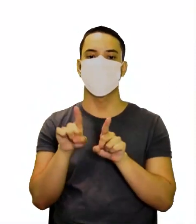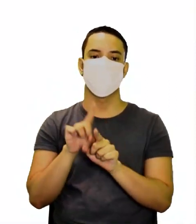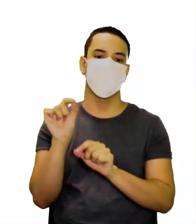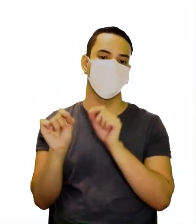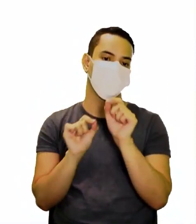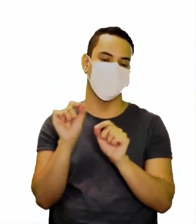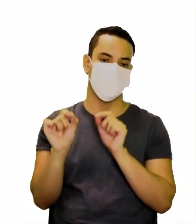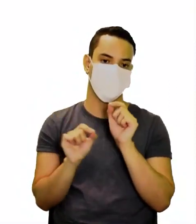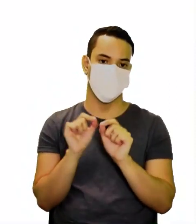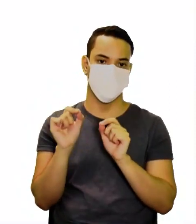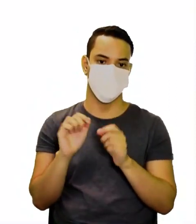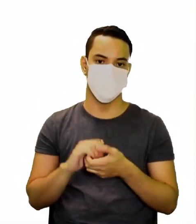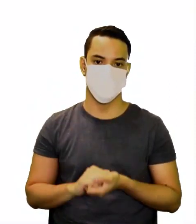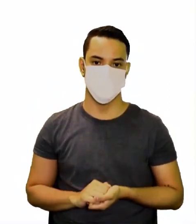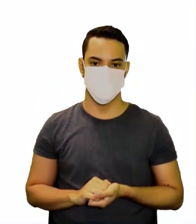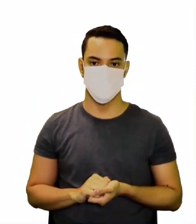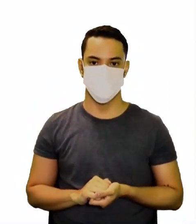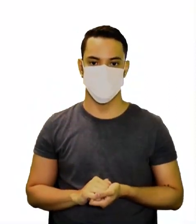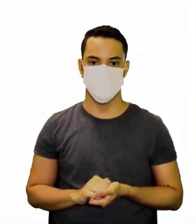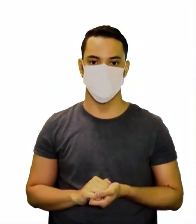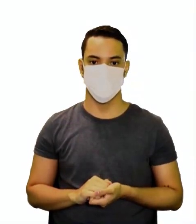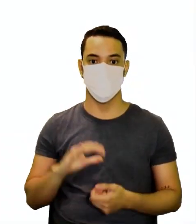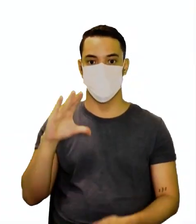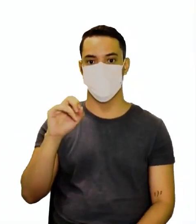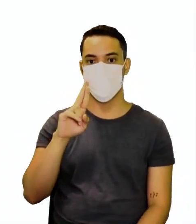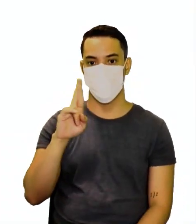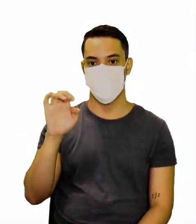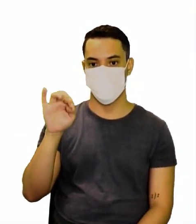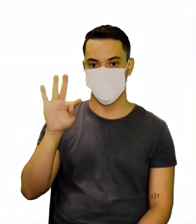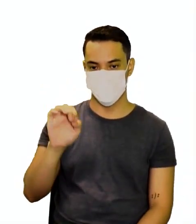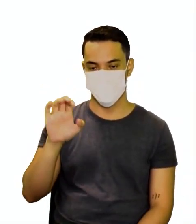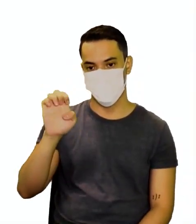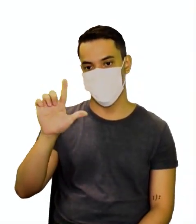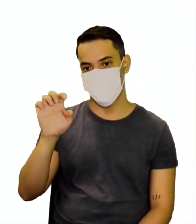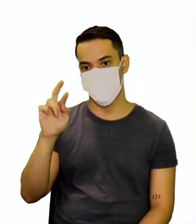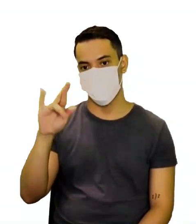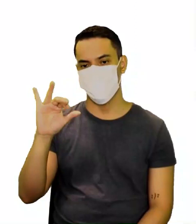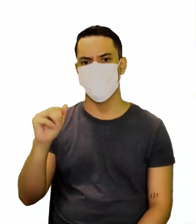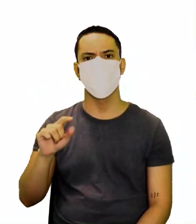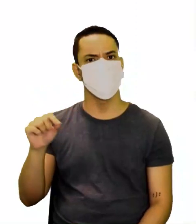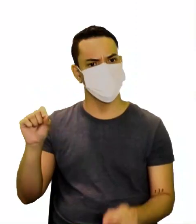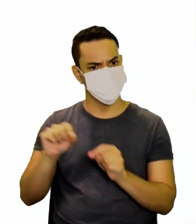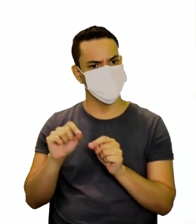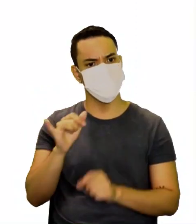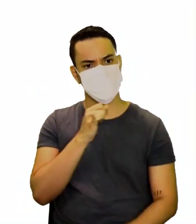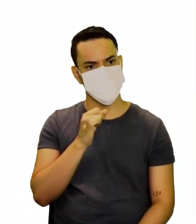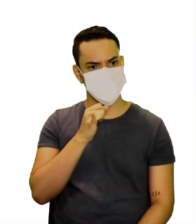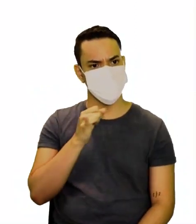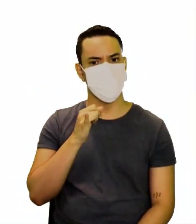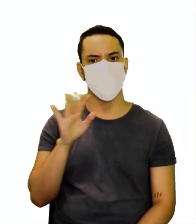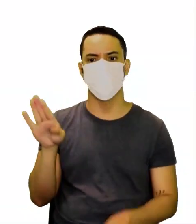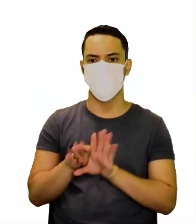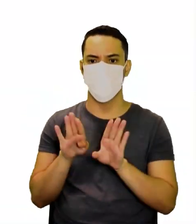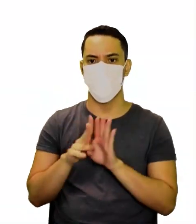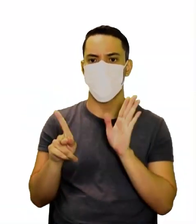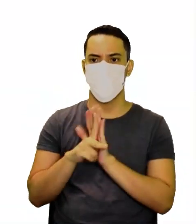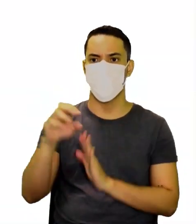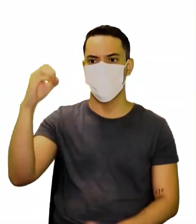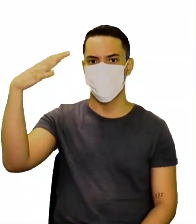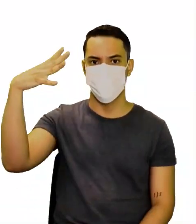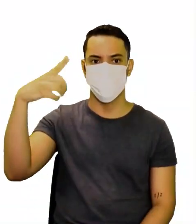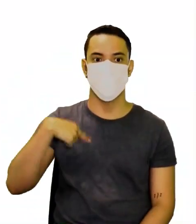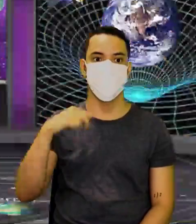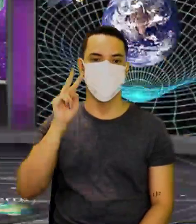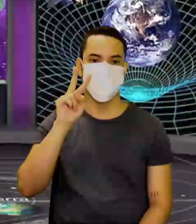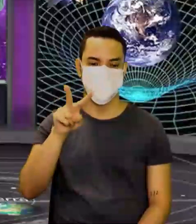Olha só, a corrente elétrica. Nós fizemos até um exemplozinho com a lâmpada, né? Nós vimos lá que